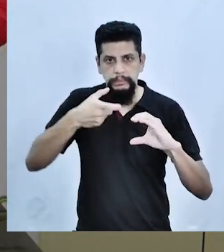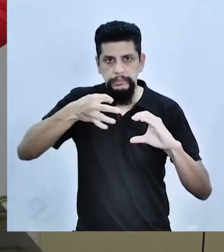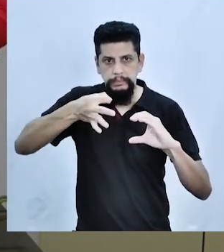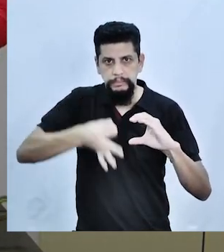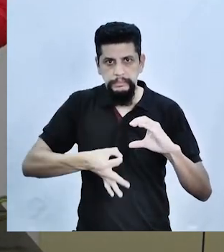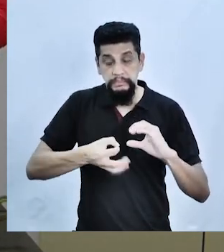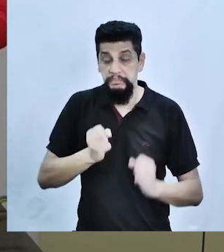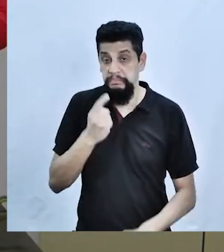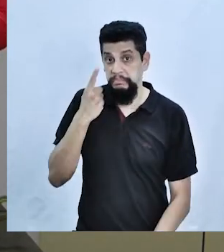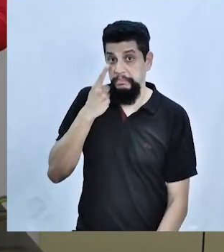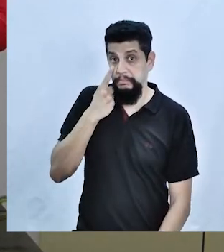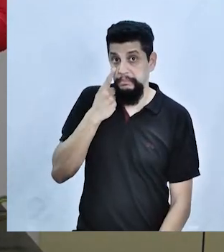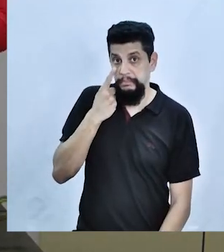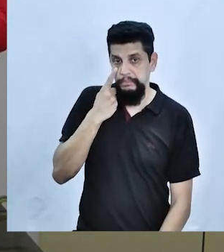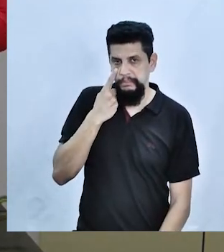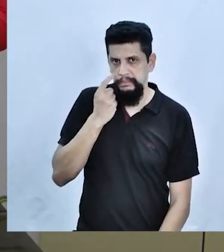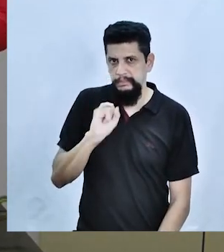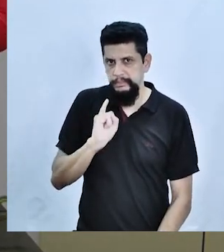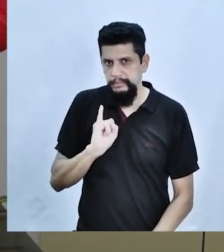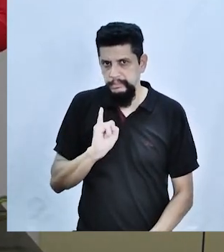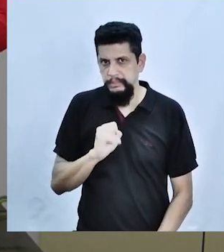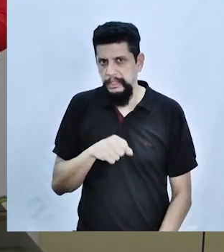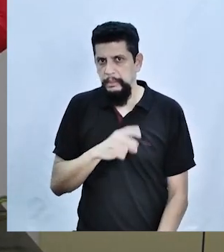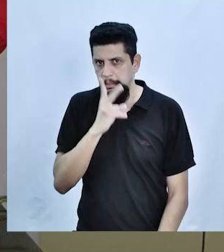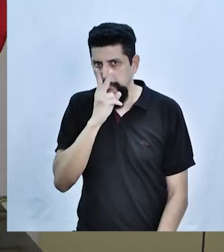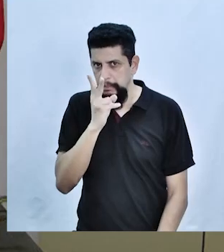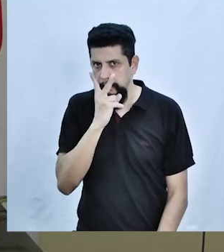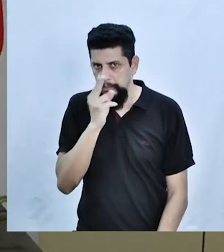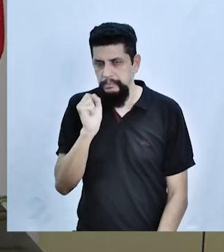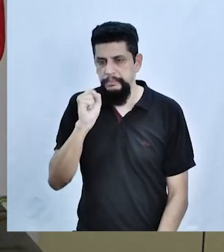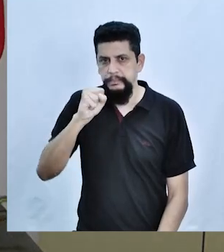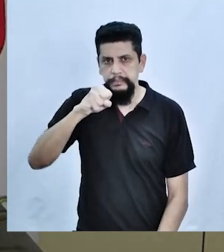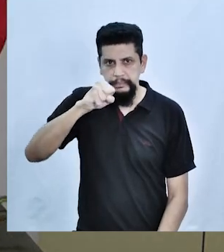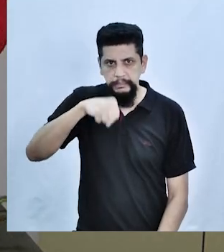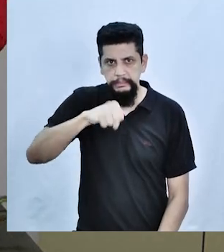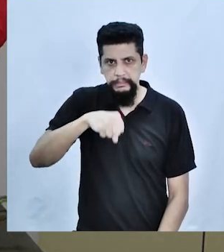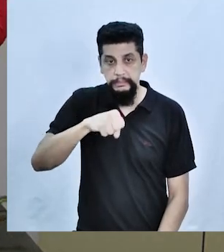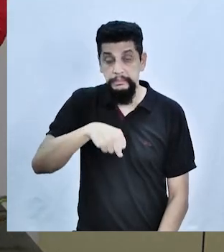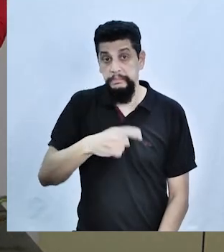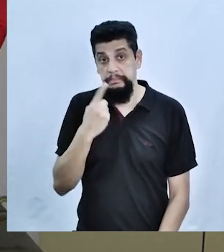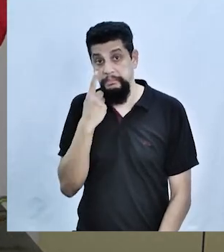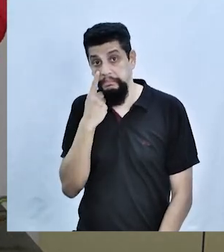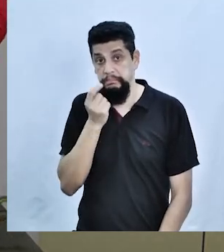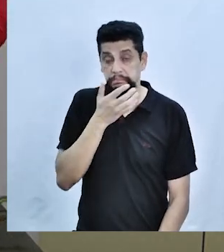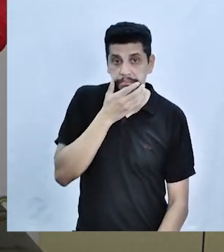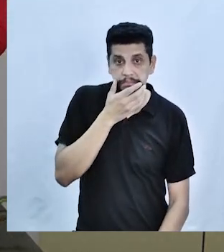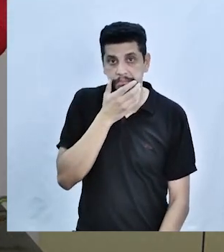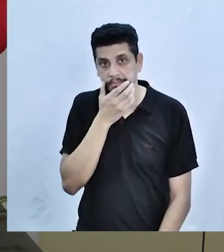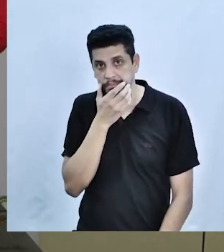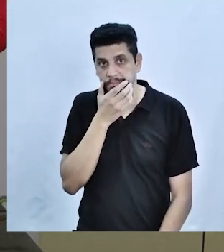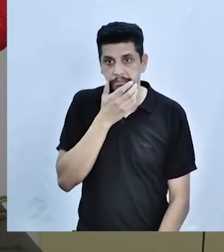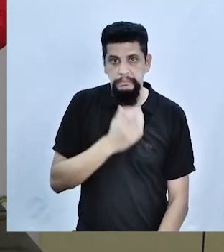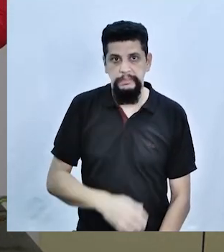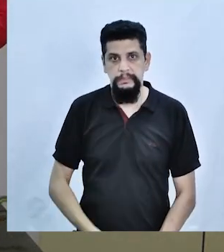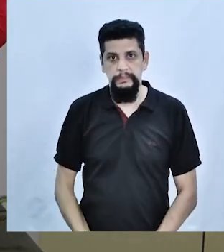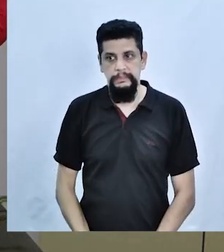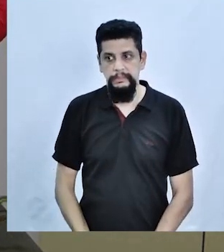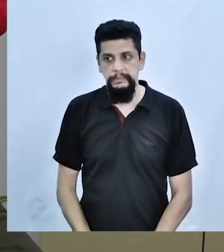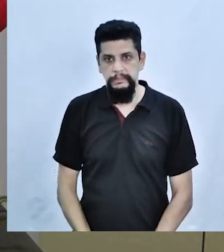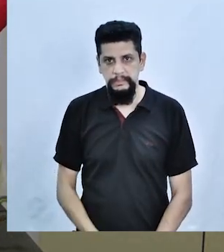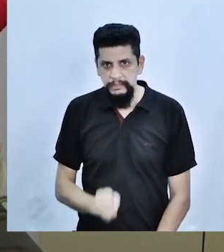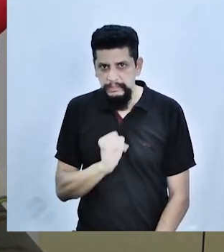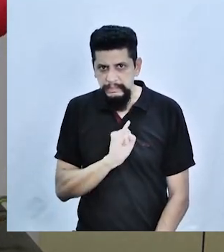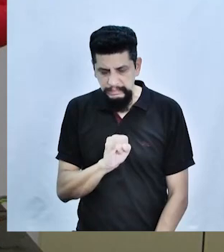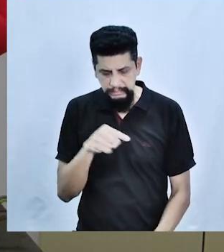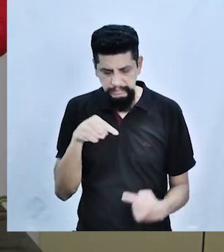ali? Será que é esse? Será? Ó, tá aparecendo que sim. Mas você acha que tá montando a imagem? Não. Não, tá. Né? Não é essa daqui. Será